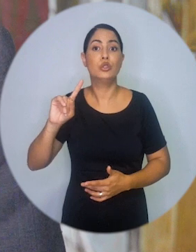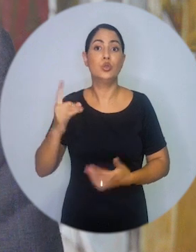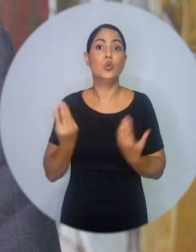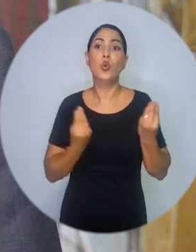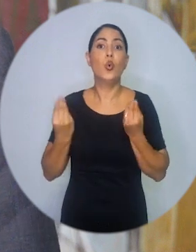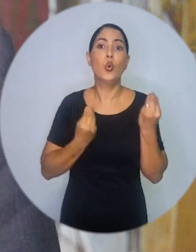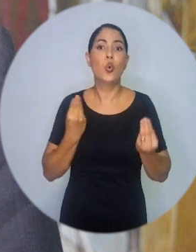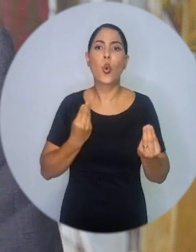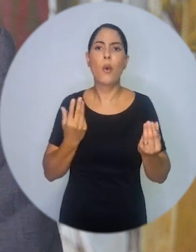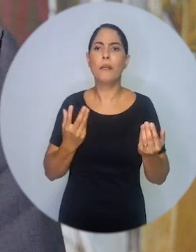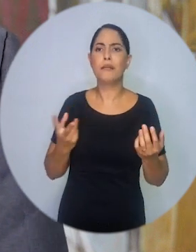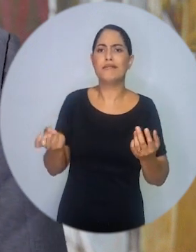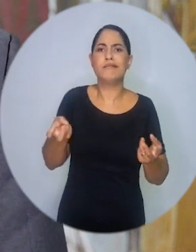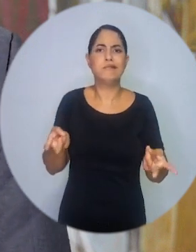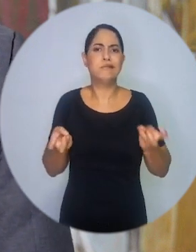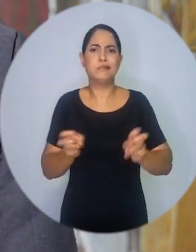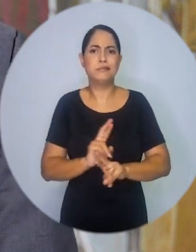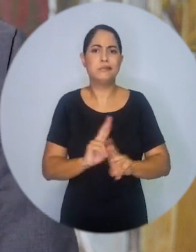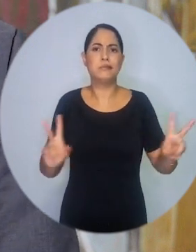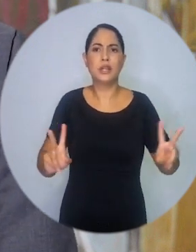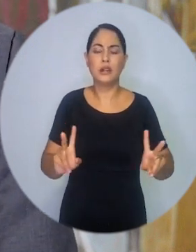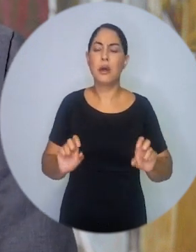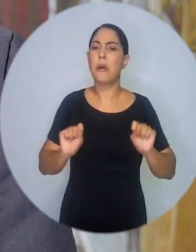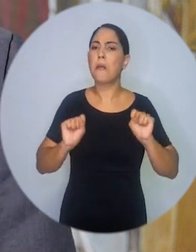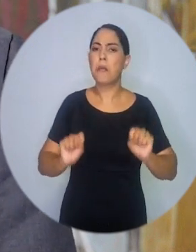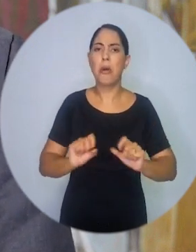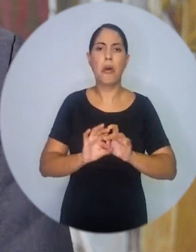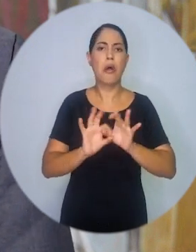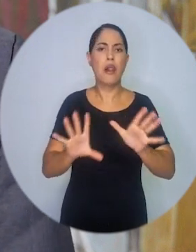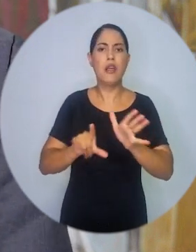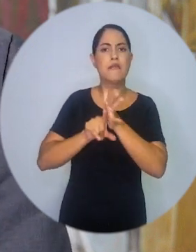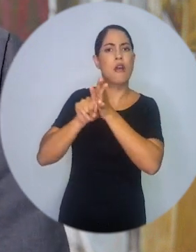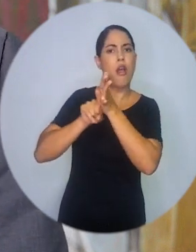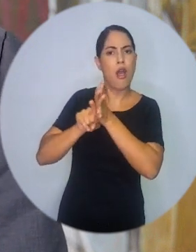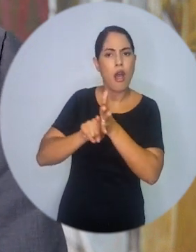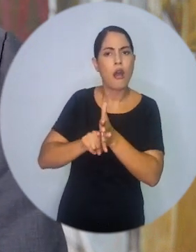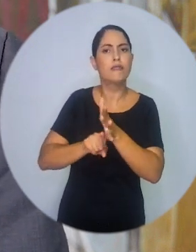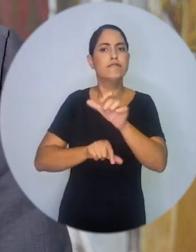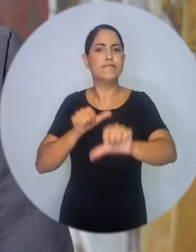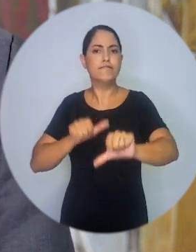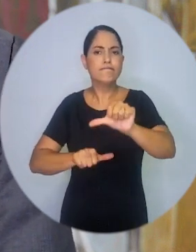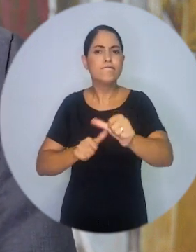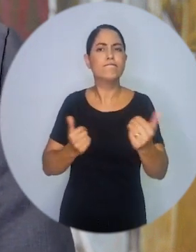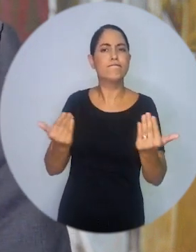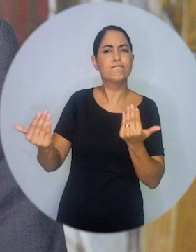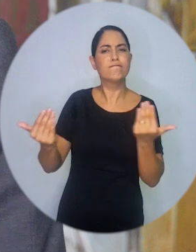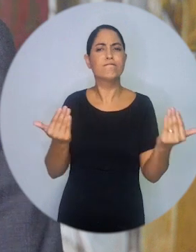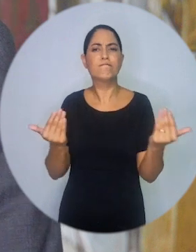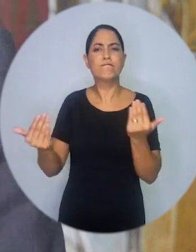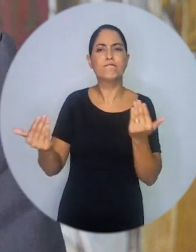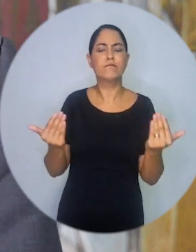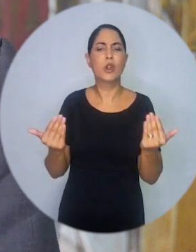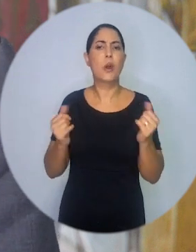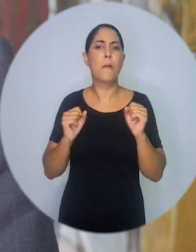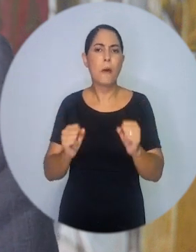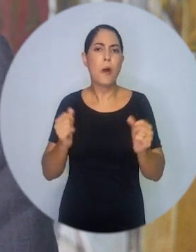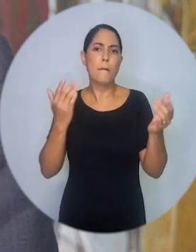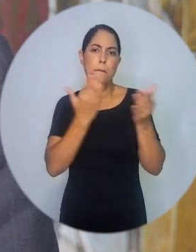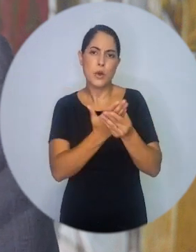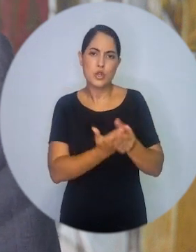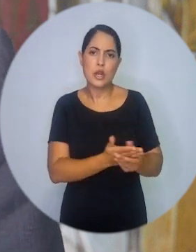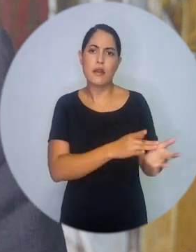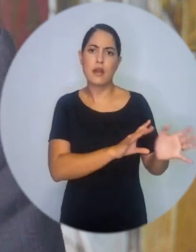fraudulentas. Através de quê? De medidas simplórias, ou seja, uma análise acurada de fato, se todos aqueles processos que